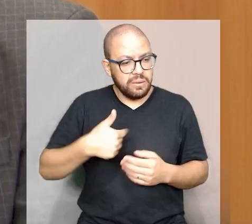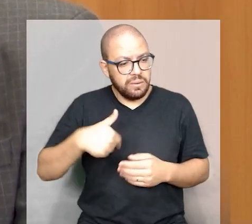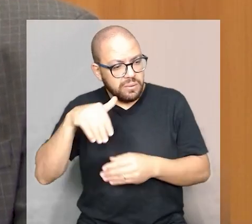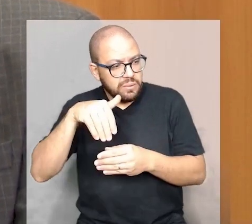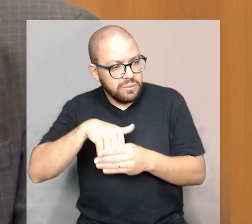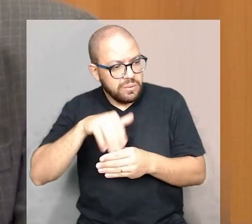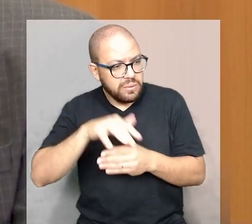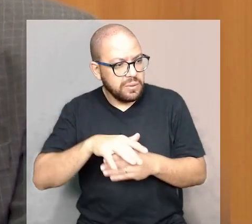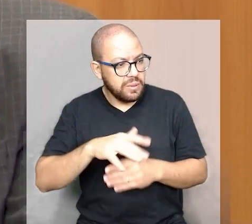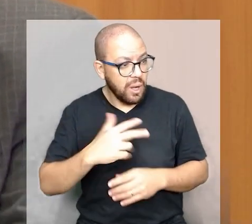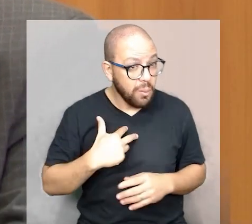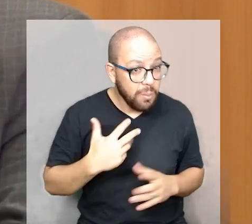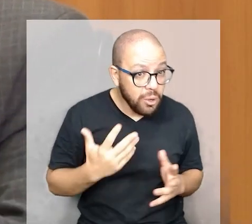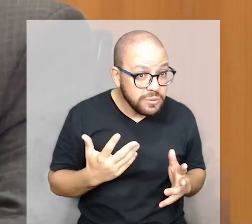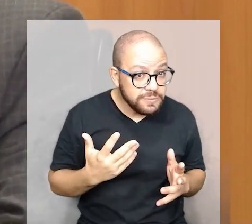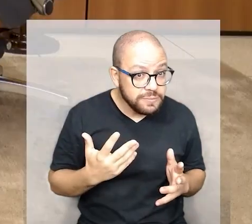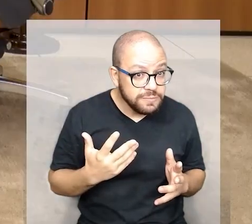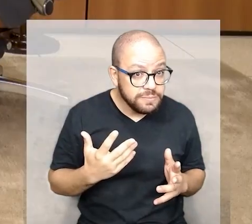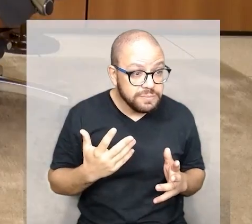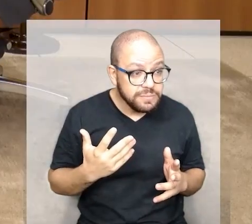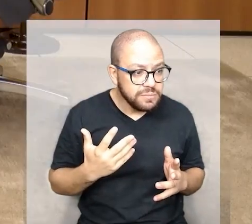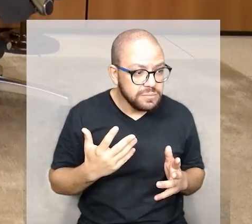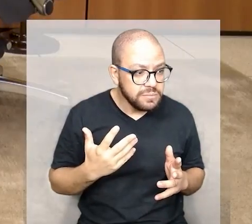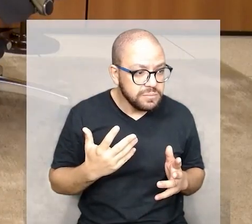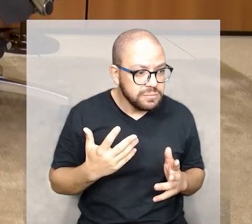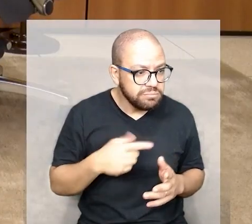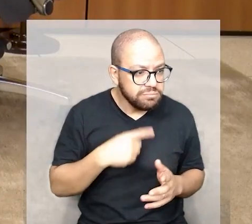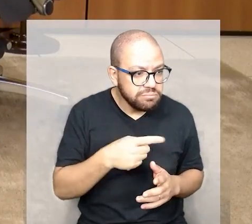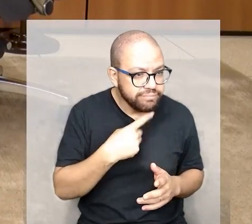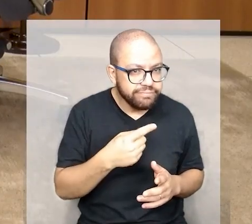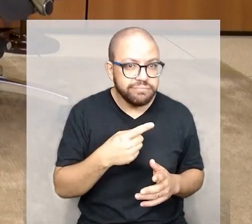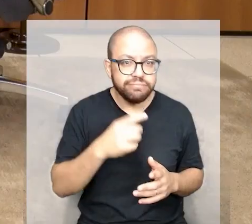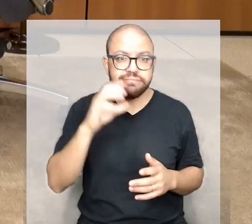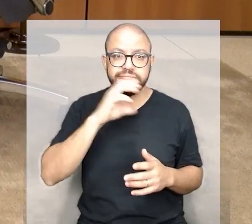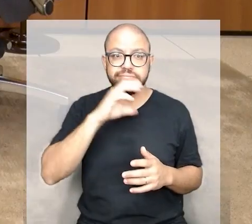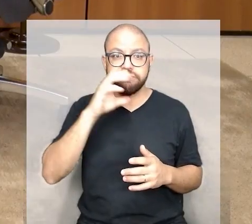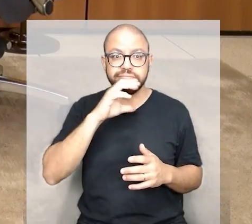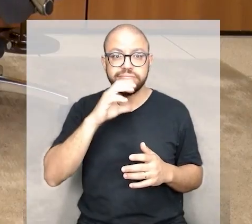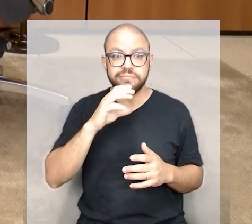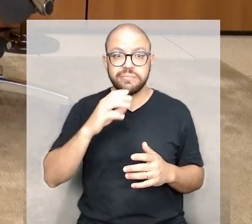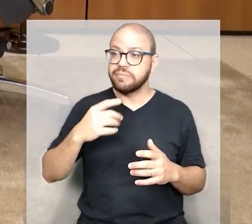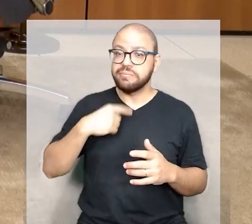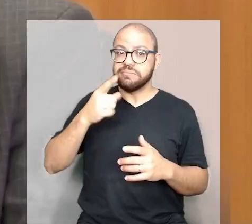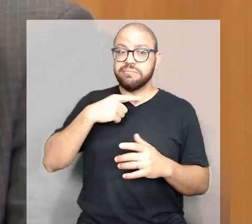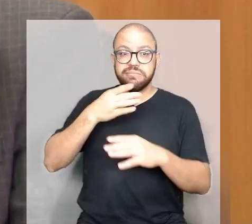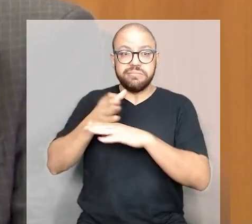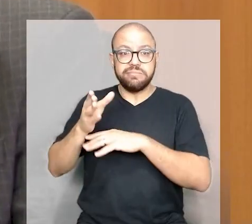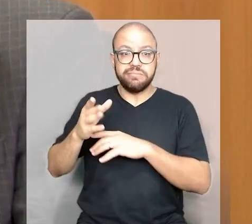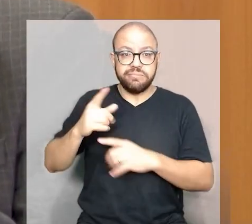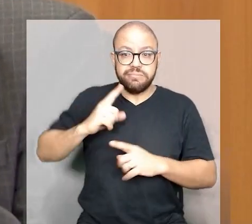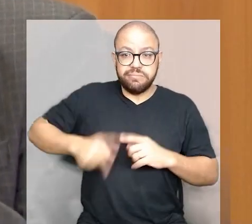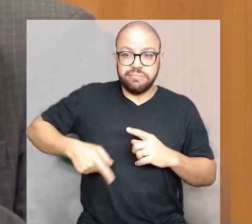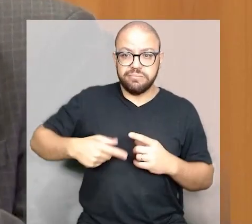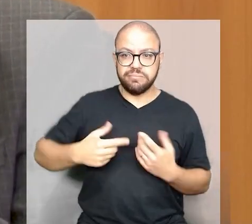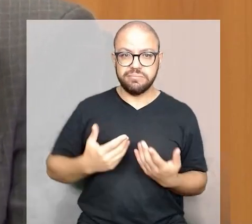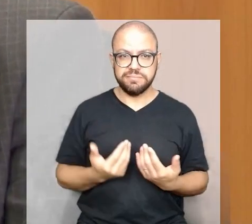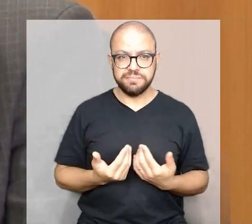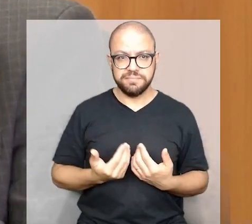prazos são rápidos. Porque eu estou sendo impedido de votar. Ninguém vai dar prazo para a empresa se pronunciar, porque aí acaba a votação. Então, prazo em horas,